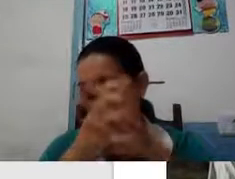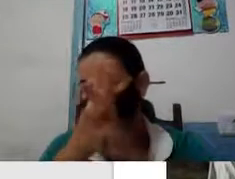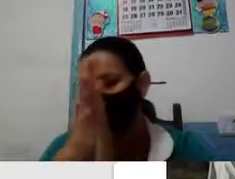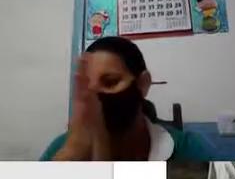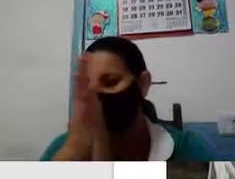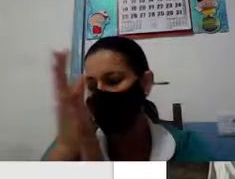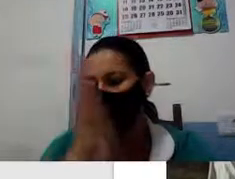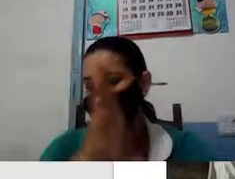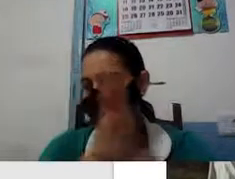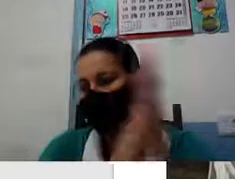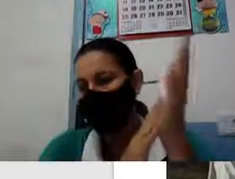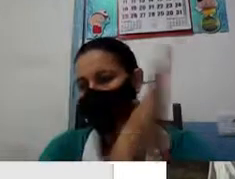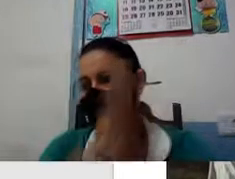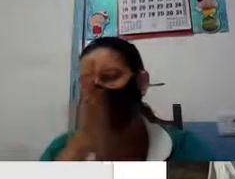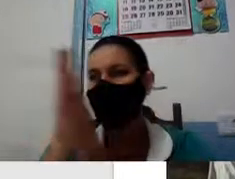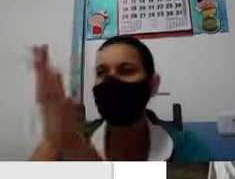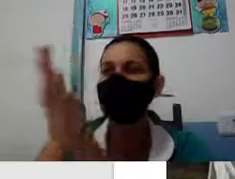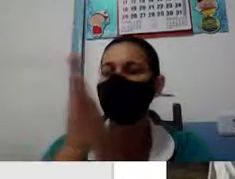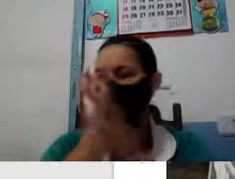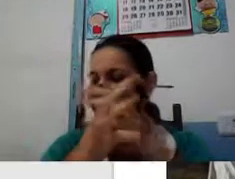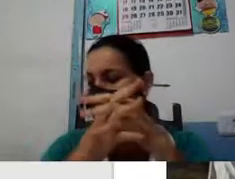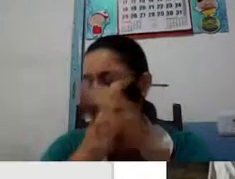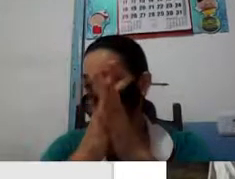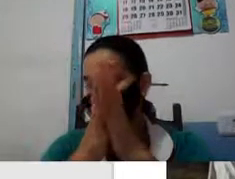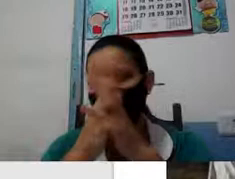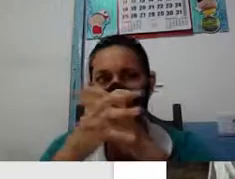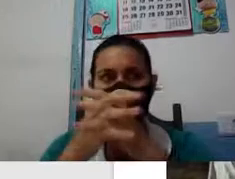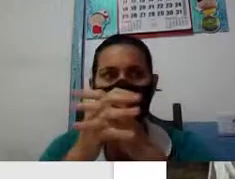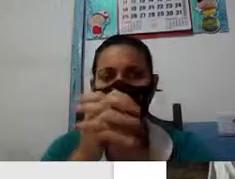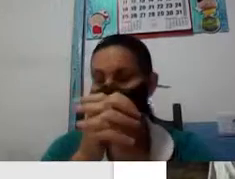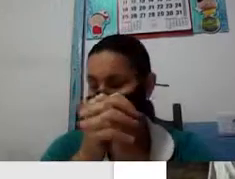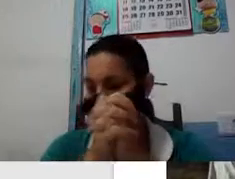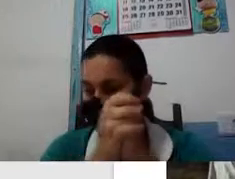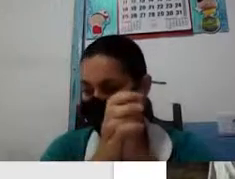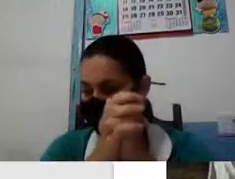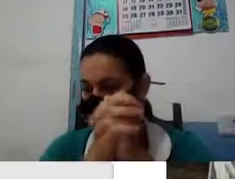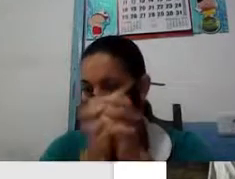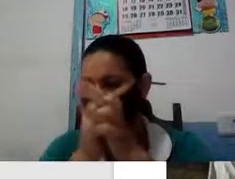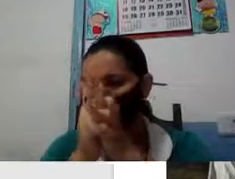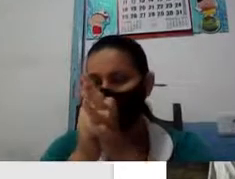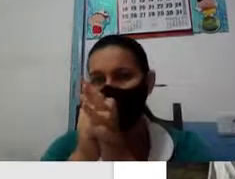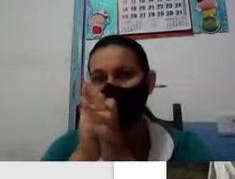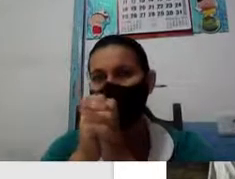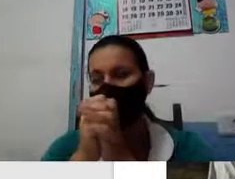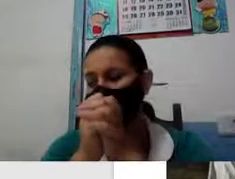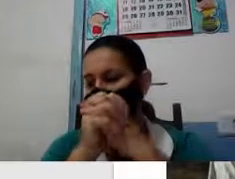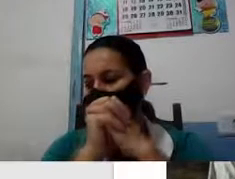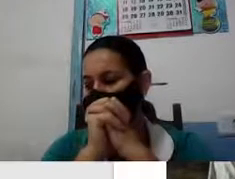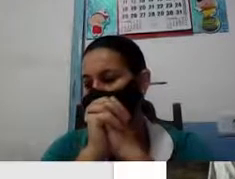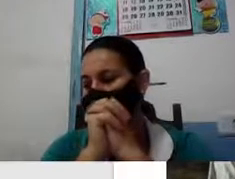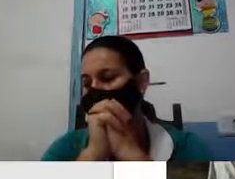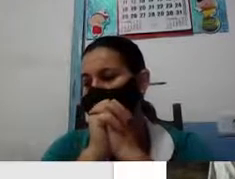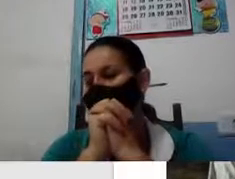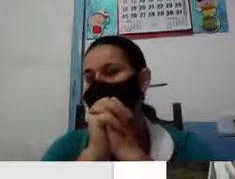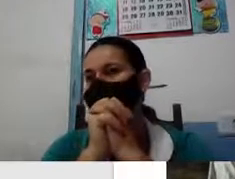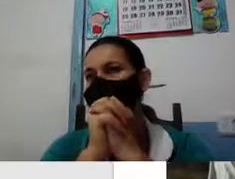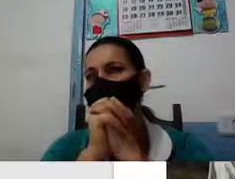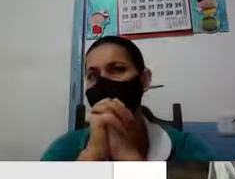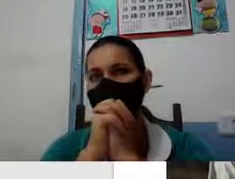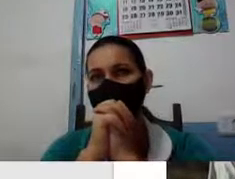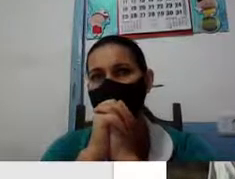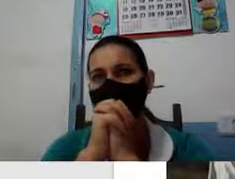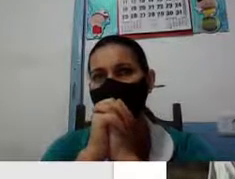literatura, ele é caracterizado pelos contrastes de oposição e de dilemas. Tá? O homem do barroco é um homem que